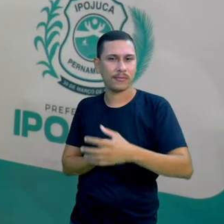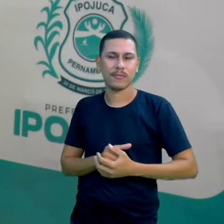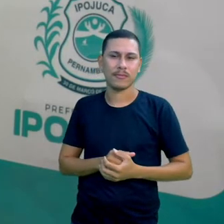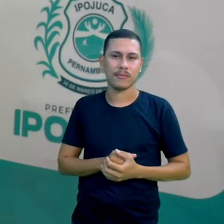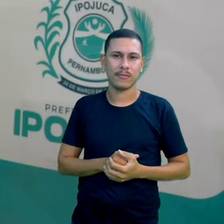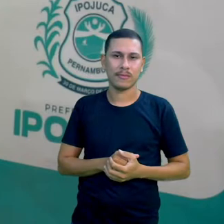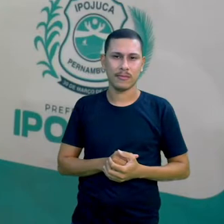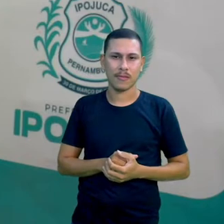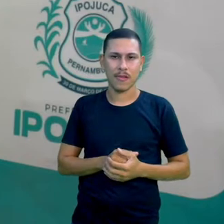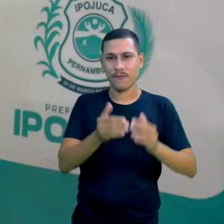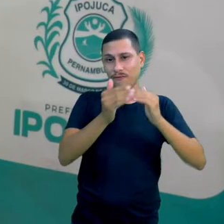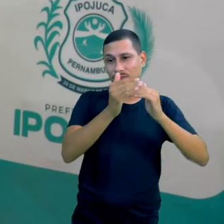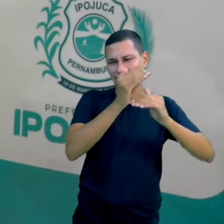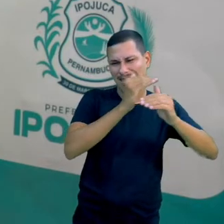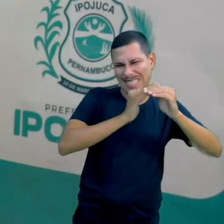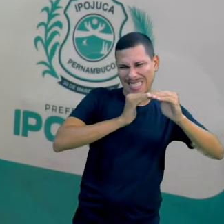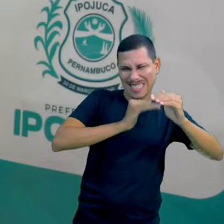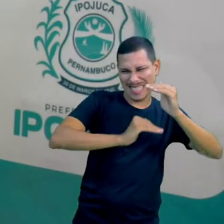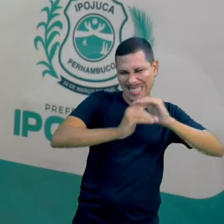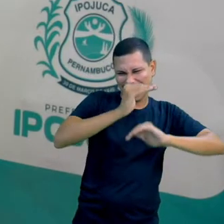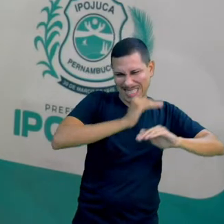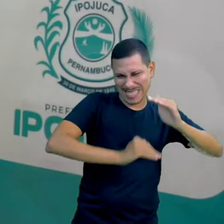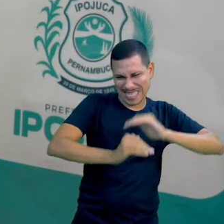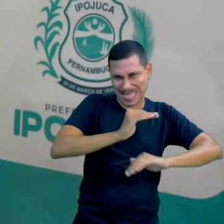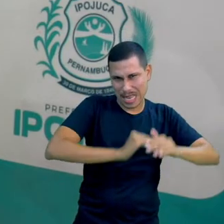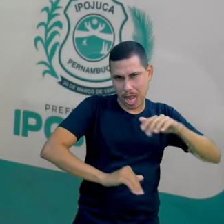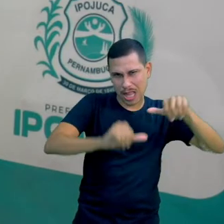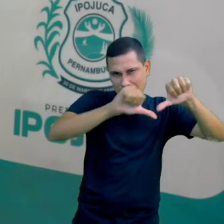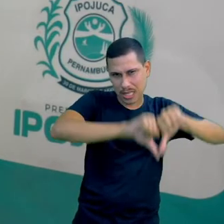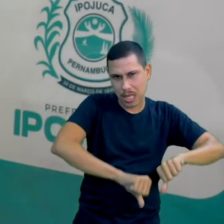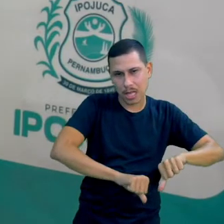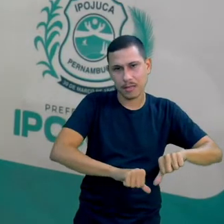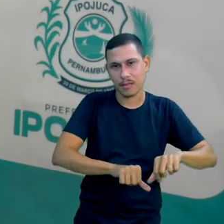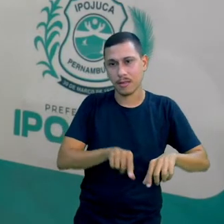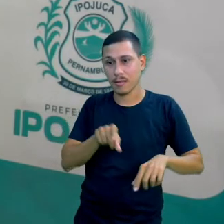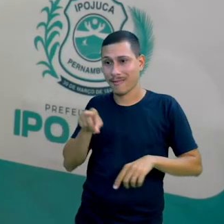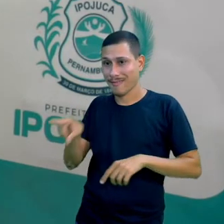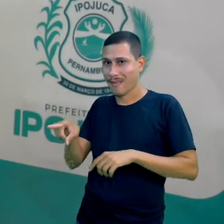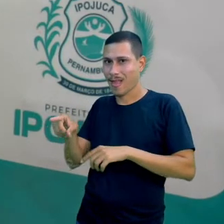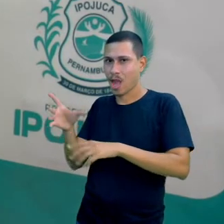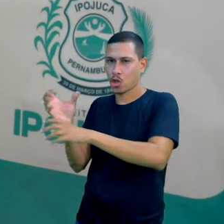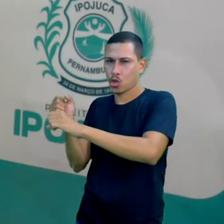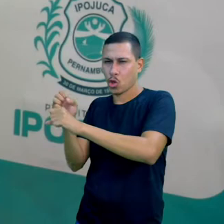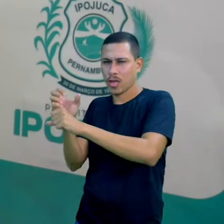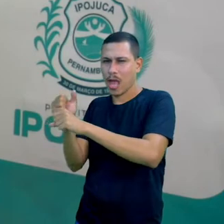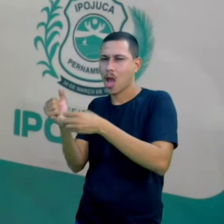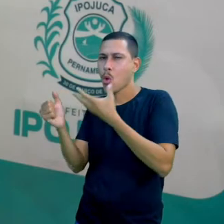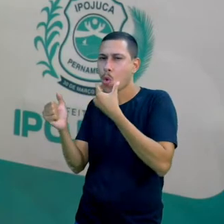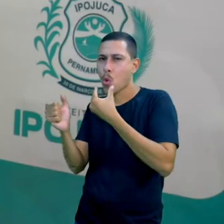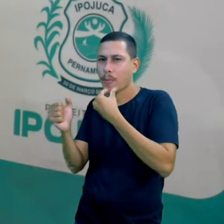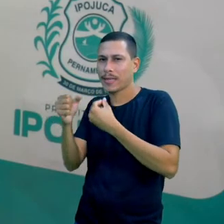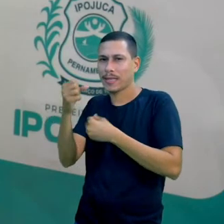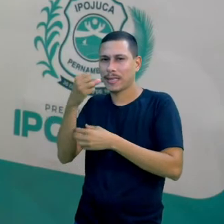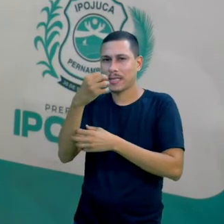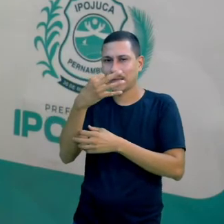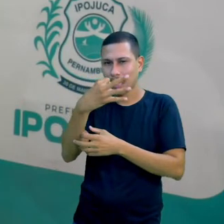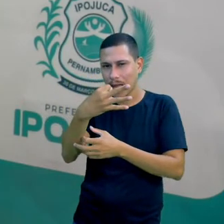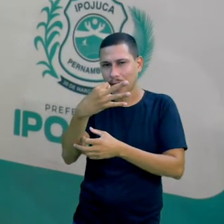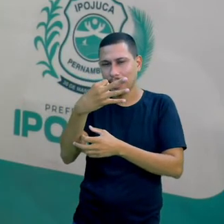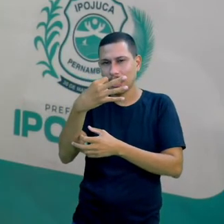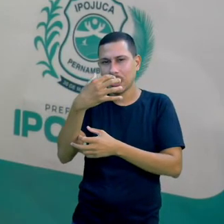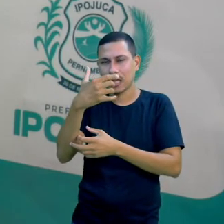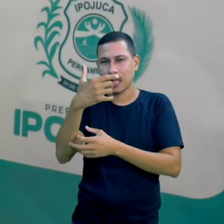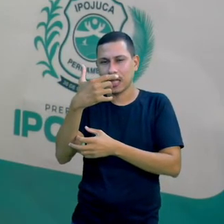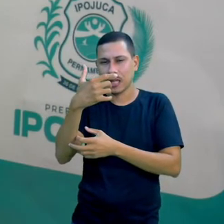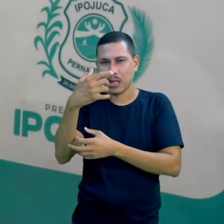foram regredindo. Já as notas de Tiago, ele começou com a nota 1, 3, nota 2,